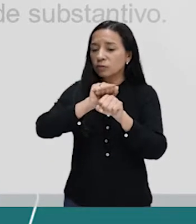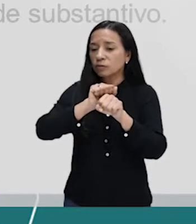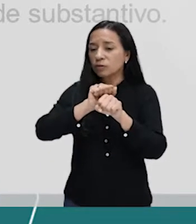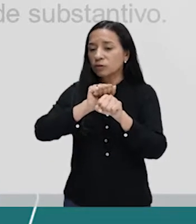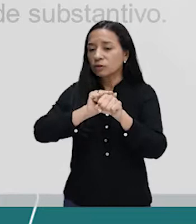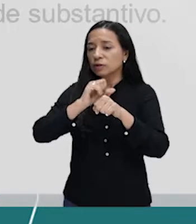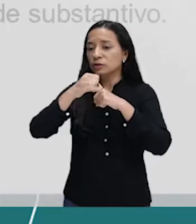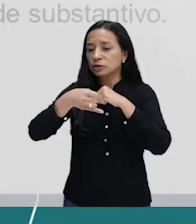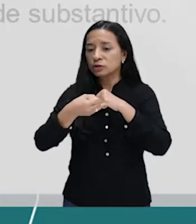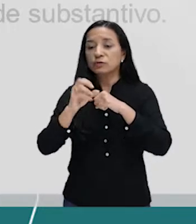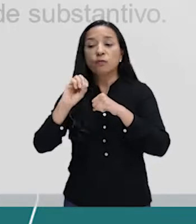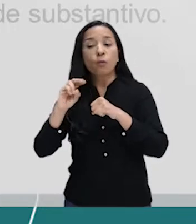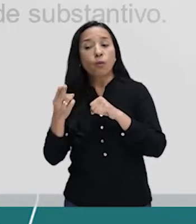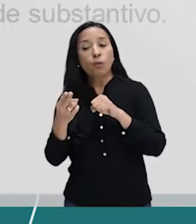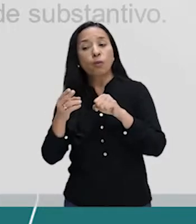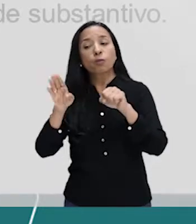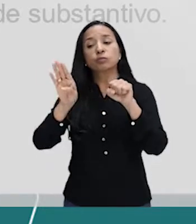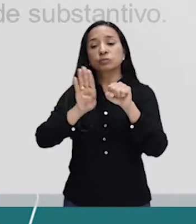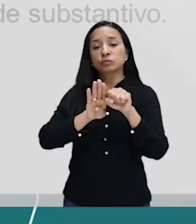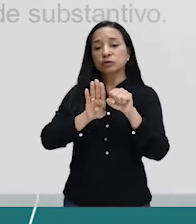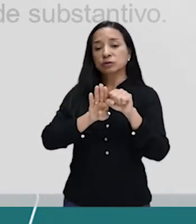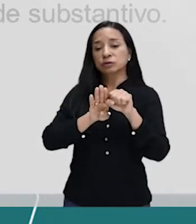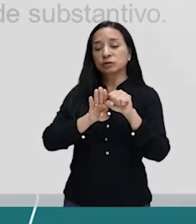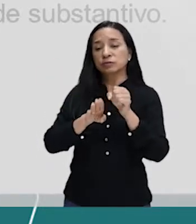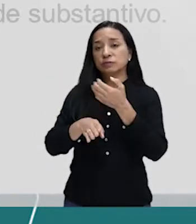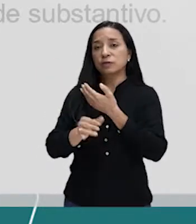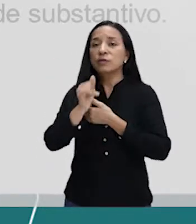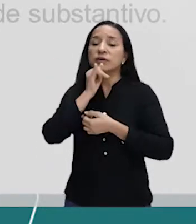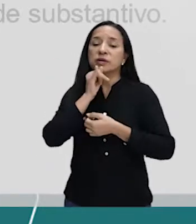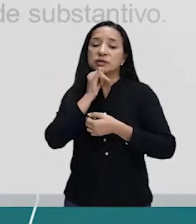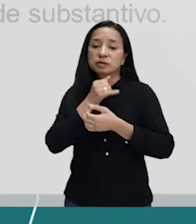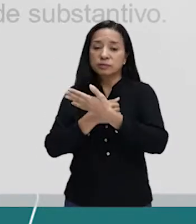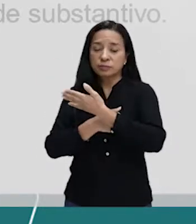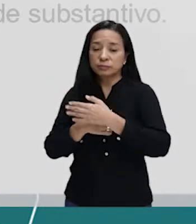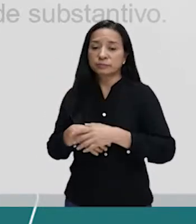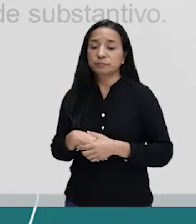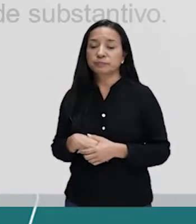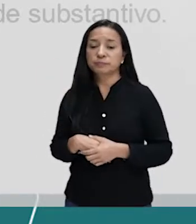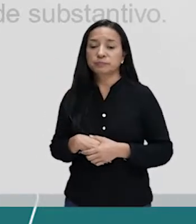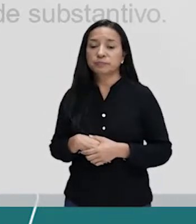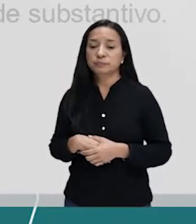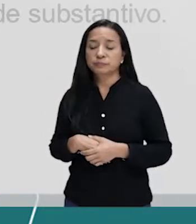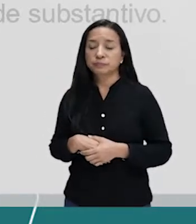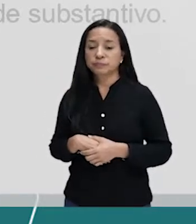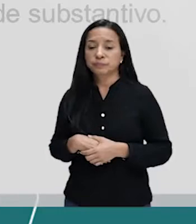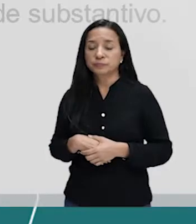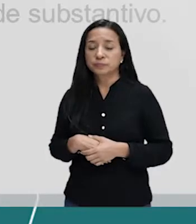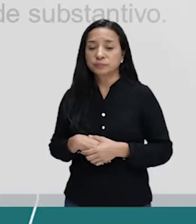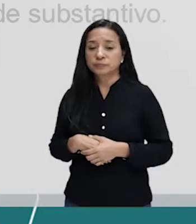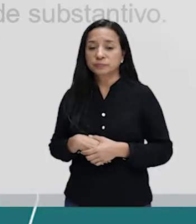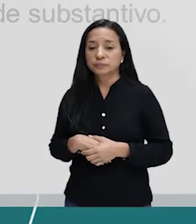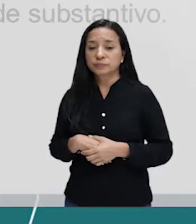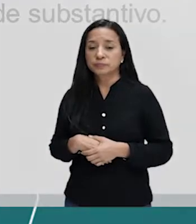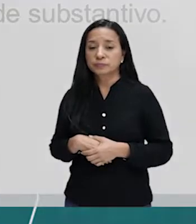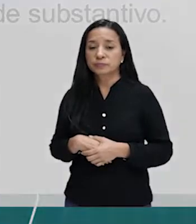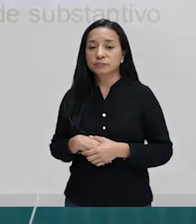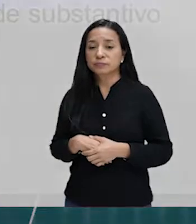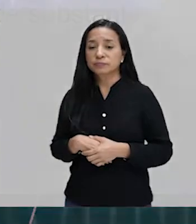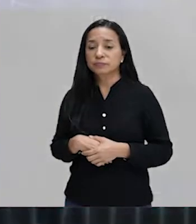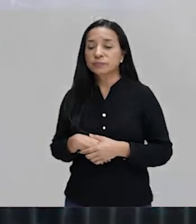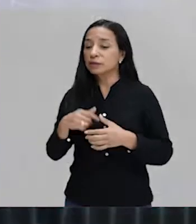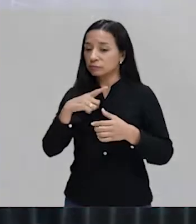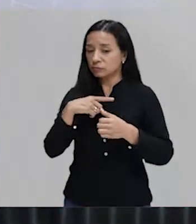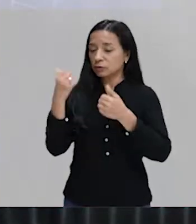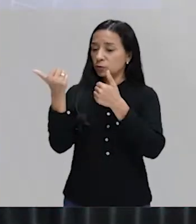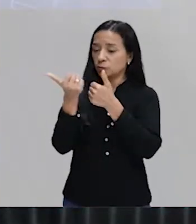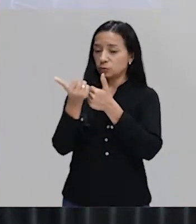Estas coisas são minhas, né? Aí no caso está com valor de adjetivo. Minhas coisas são estas. Já assumiu aí